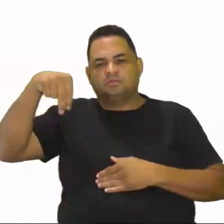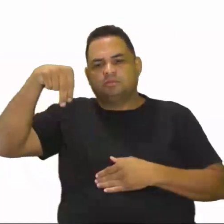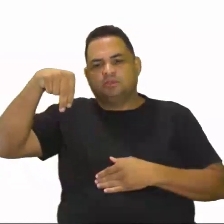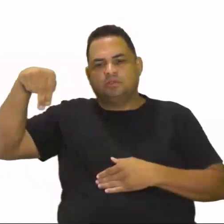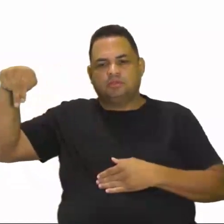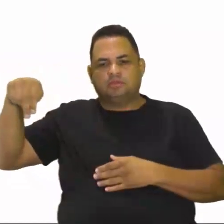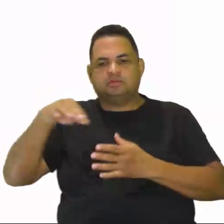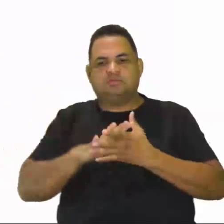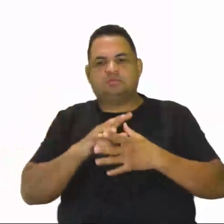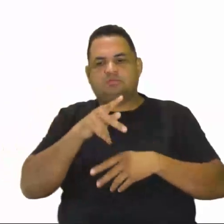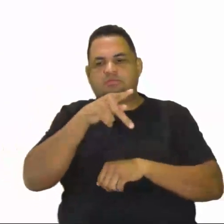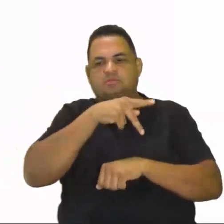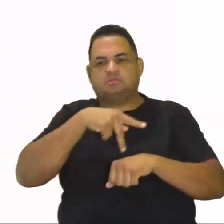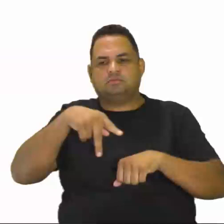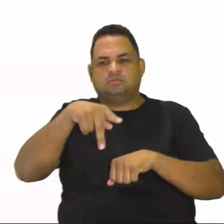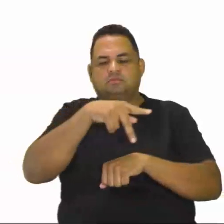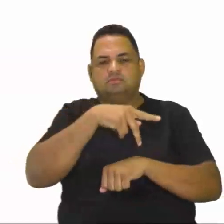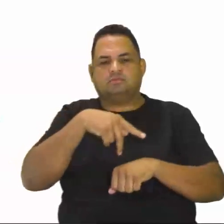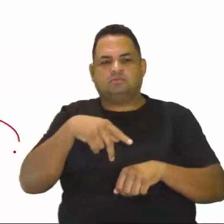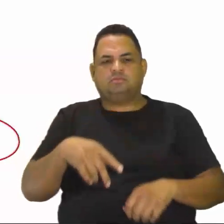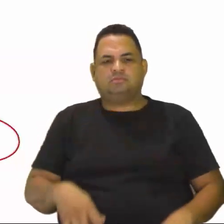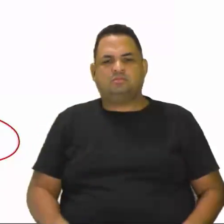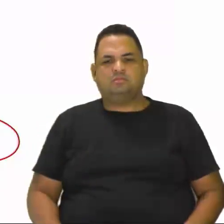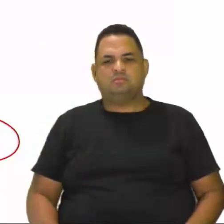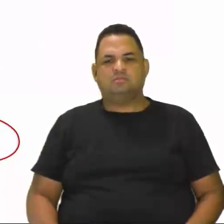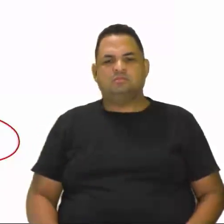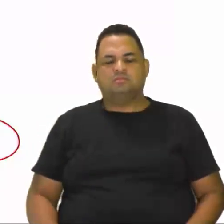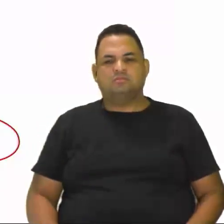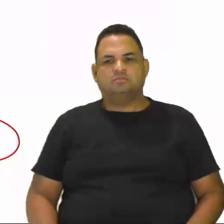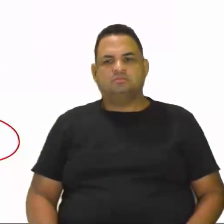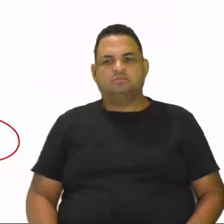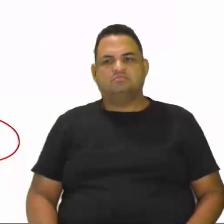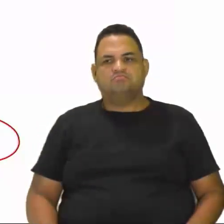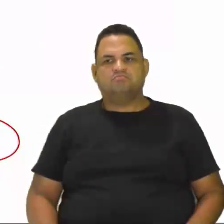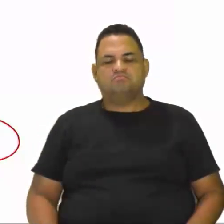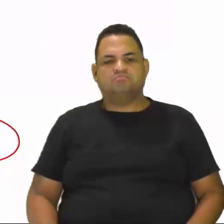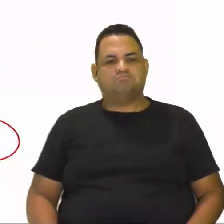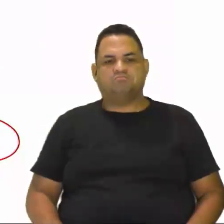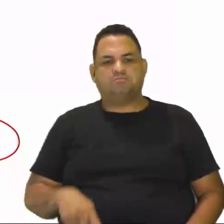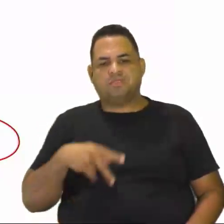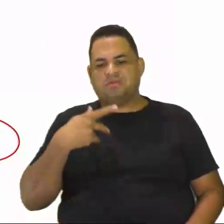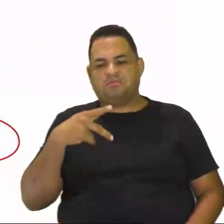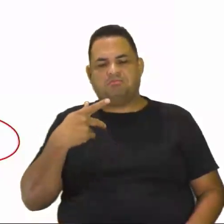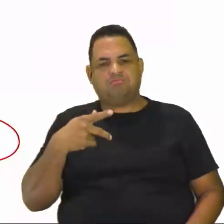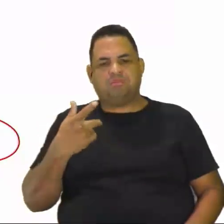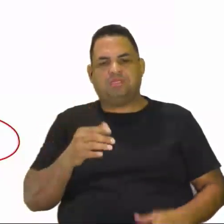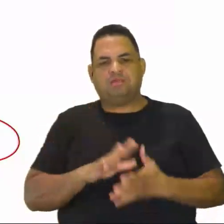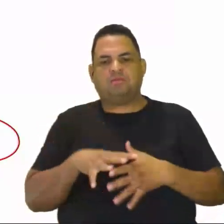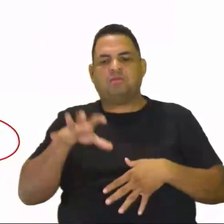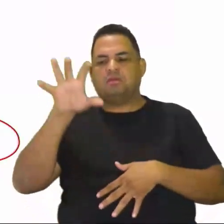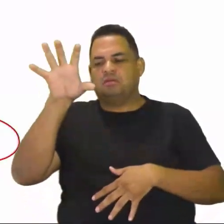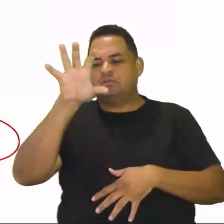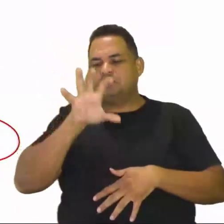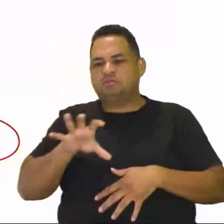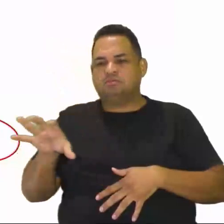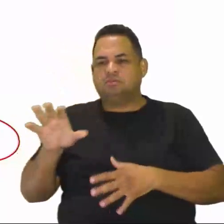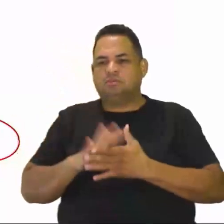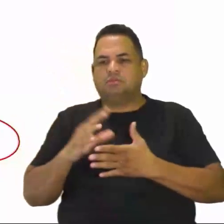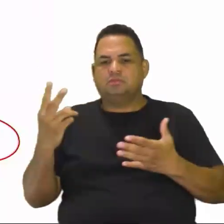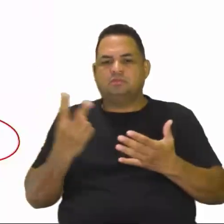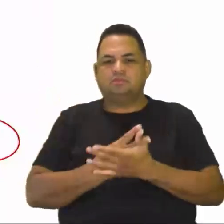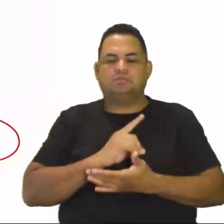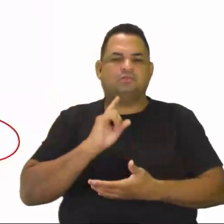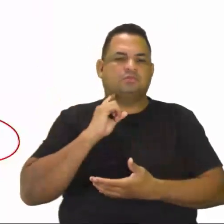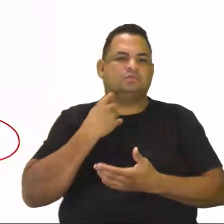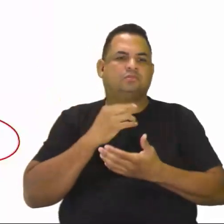nosso país. Isso aqui é muito relativo, primeiramente porque ele não diz em que região está ocorrendo a poluição.